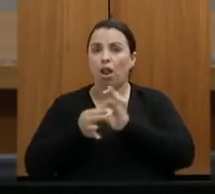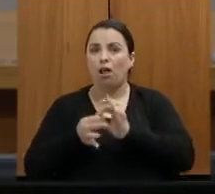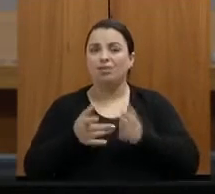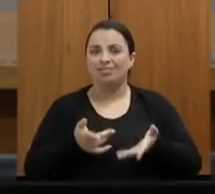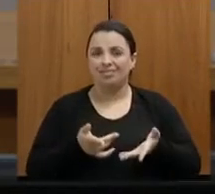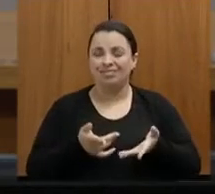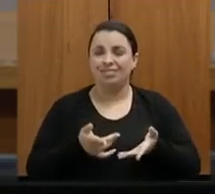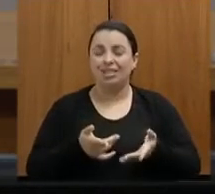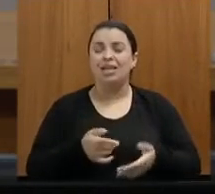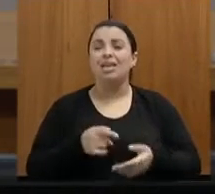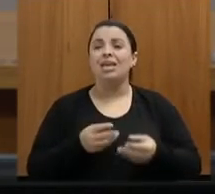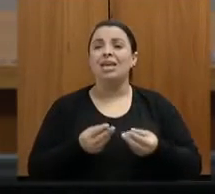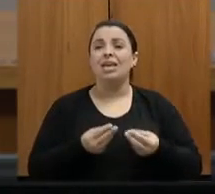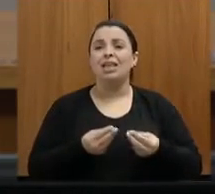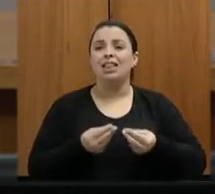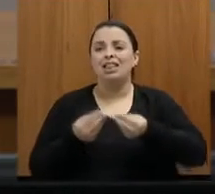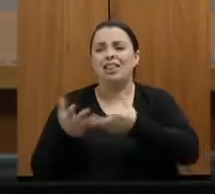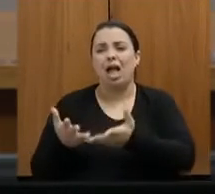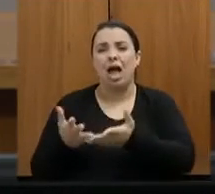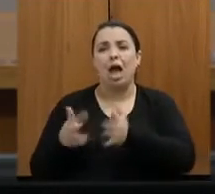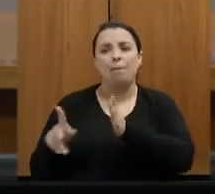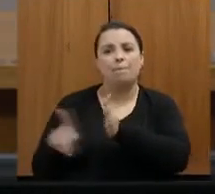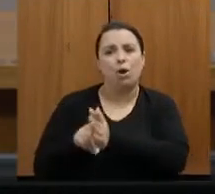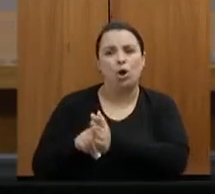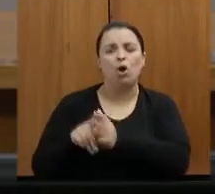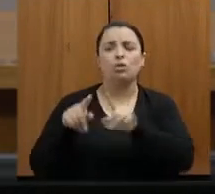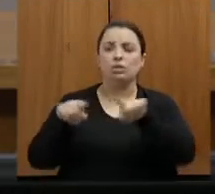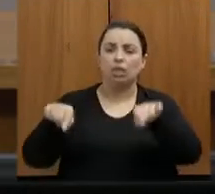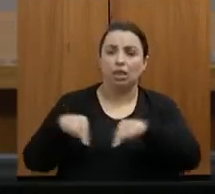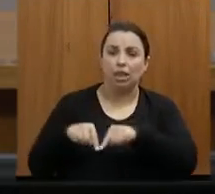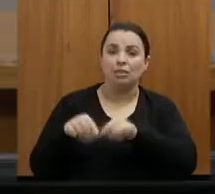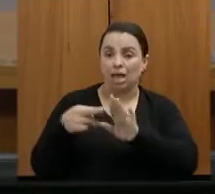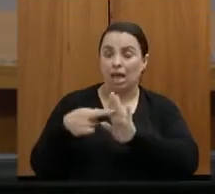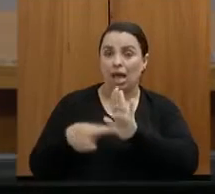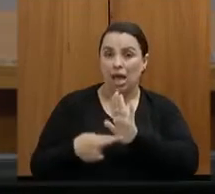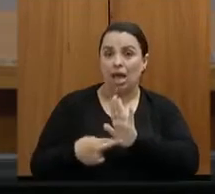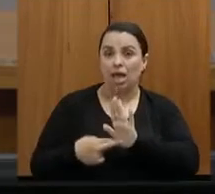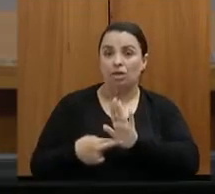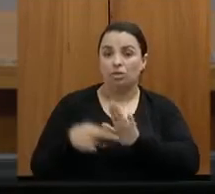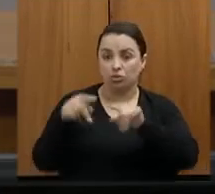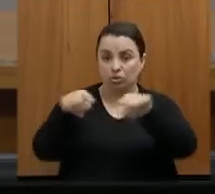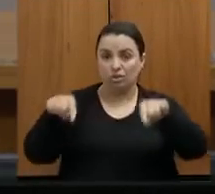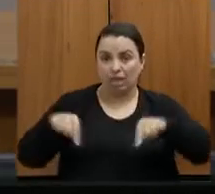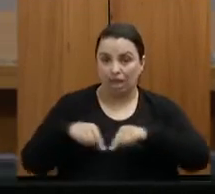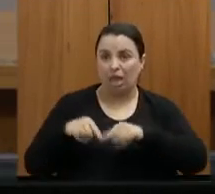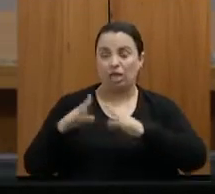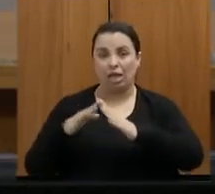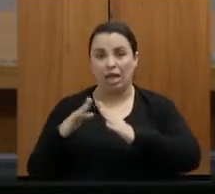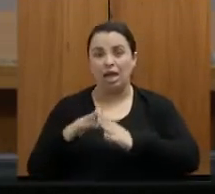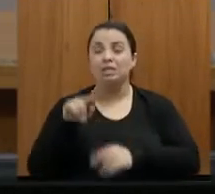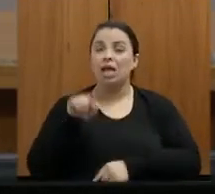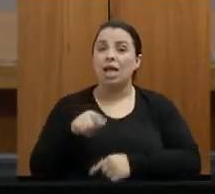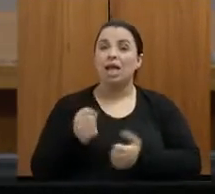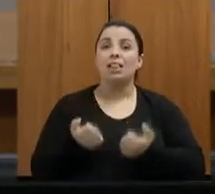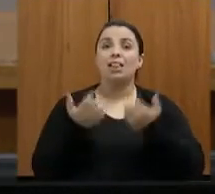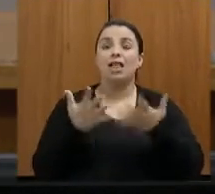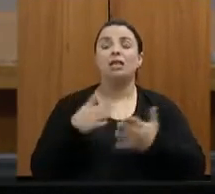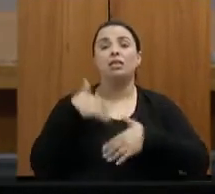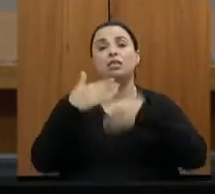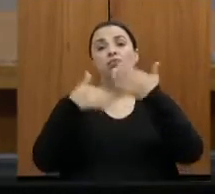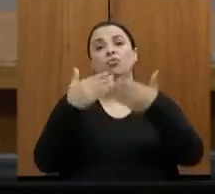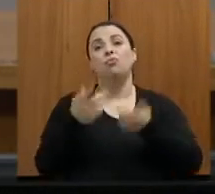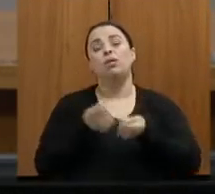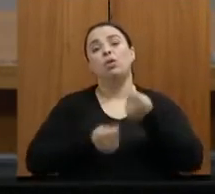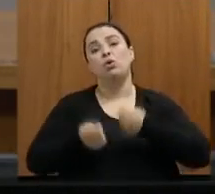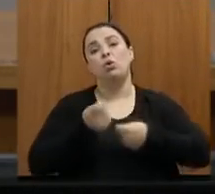a legitimação de posse, a regularização fundiária, é trazer desenvolvimento econômico, é trazer riqueza